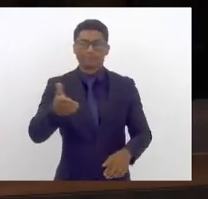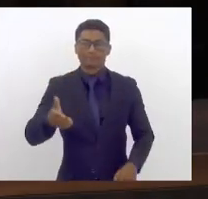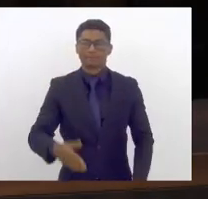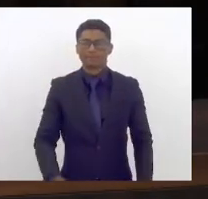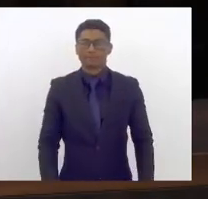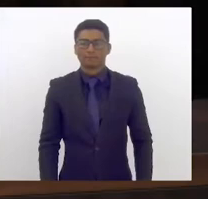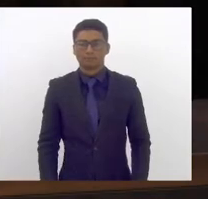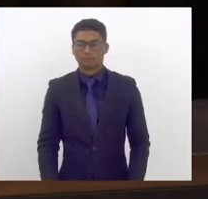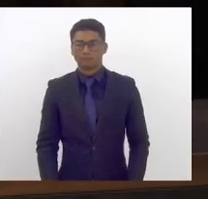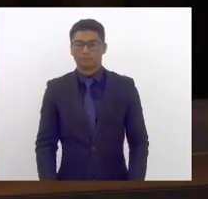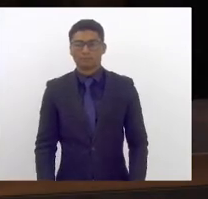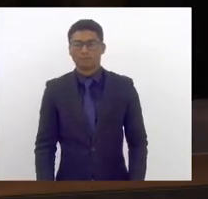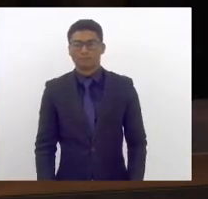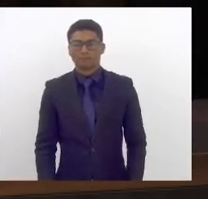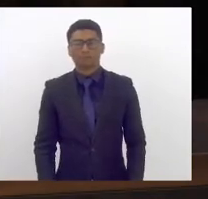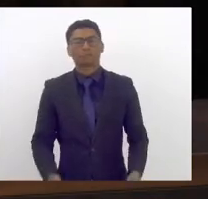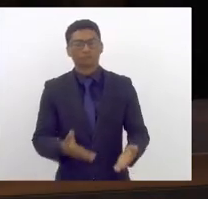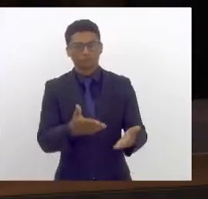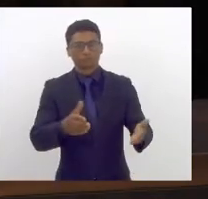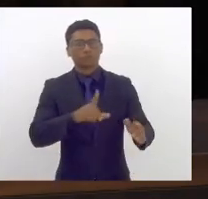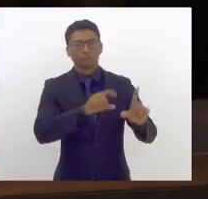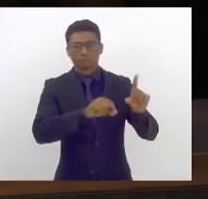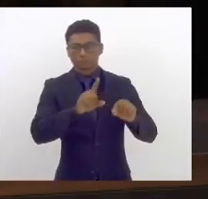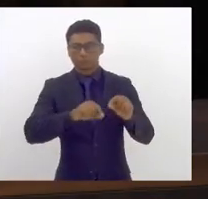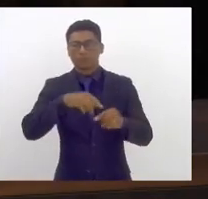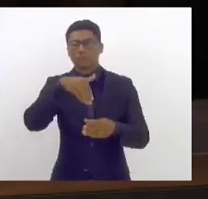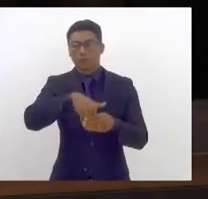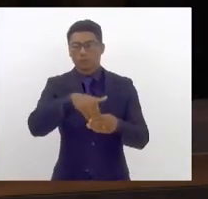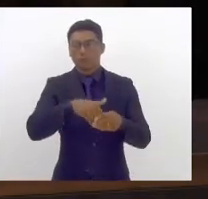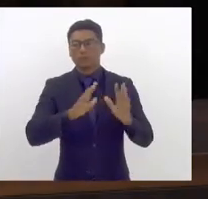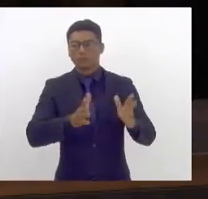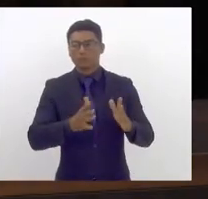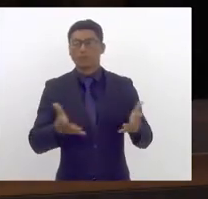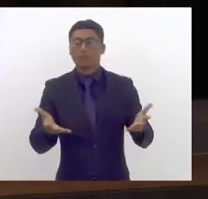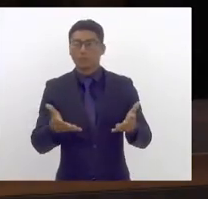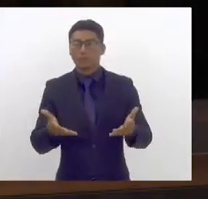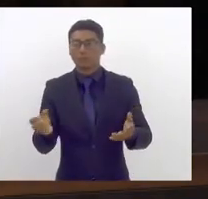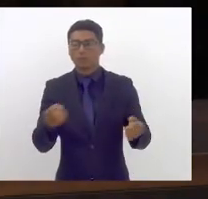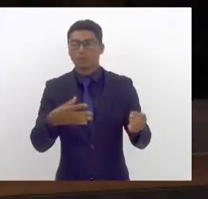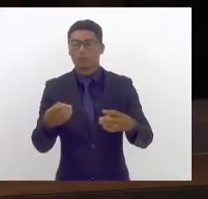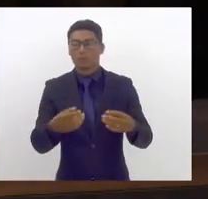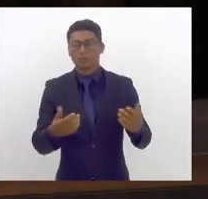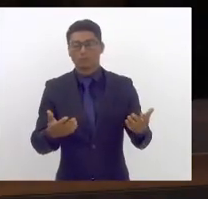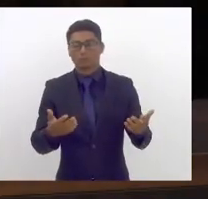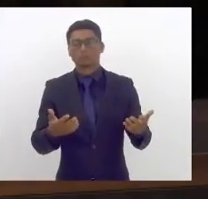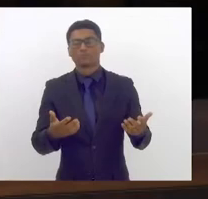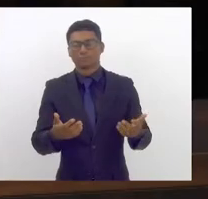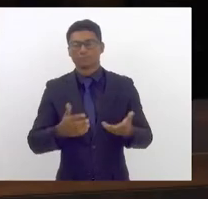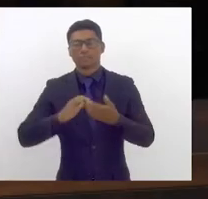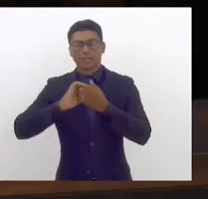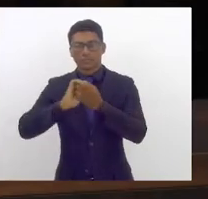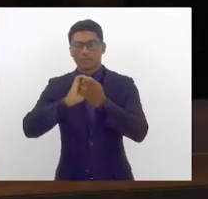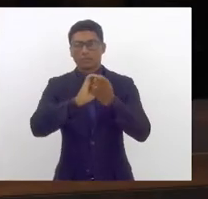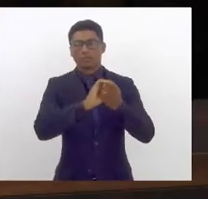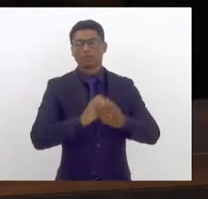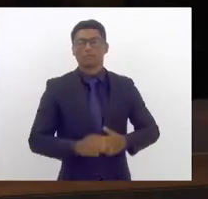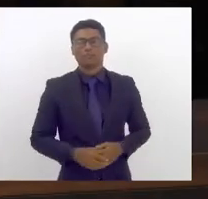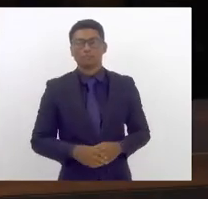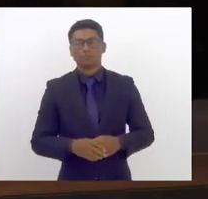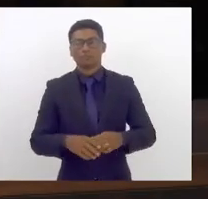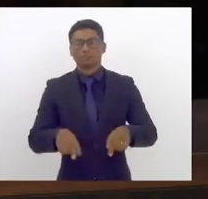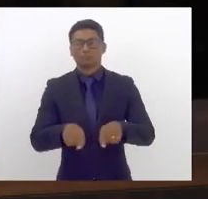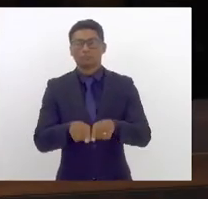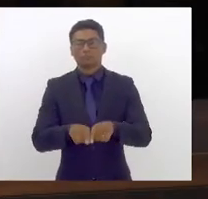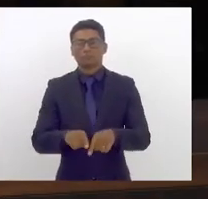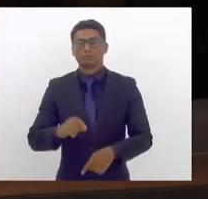Já eleitas e agora eleitas também e em nome da Carol